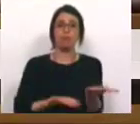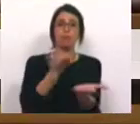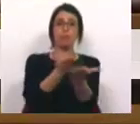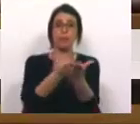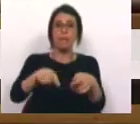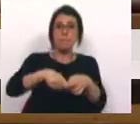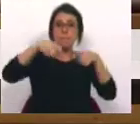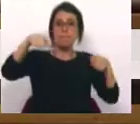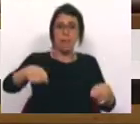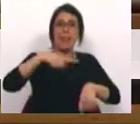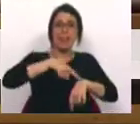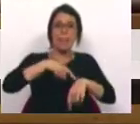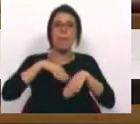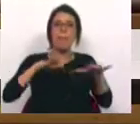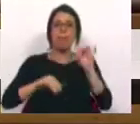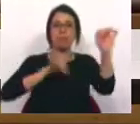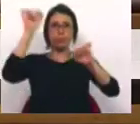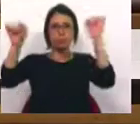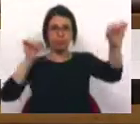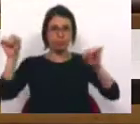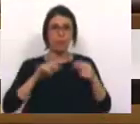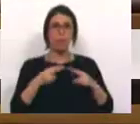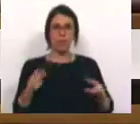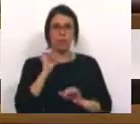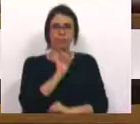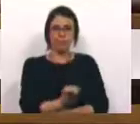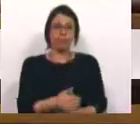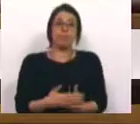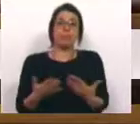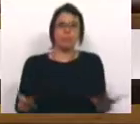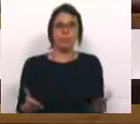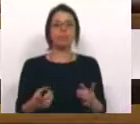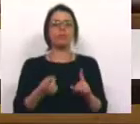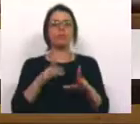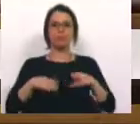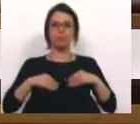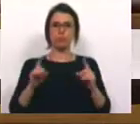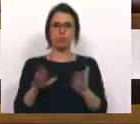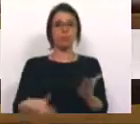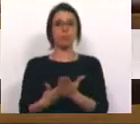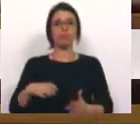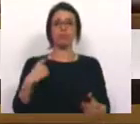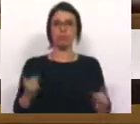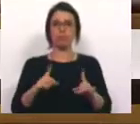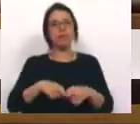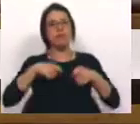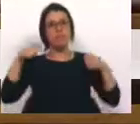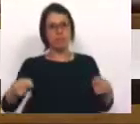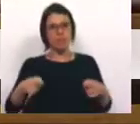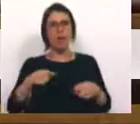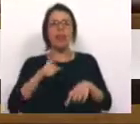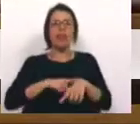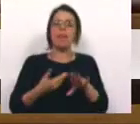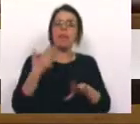propusessem o alargamento dessa época nas praias do respectivo município. Assim, não foi acolhida a proposta dos Verdes de alargamento da